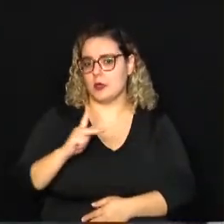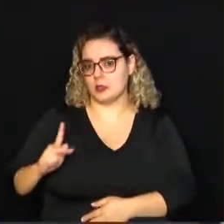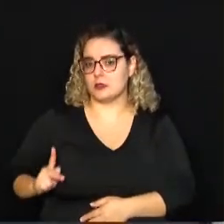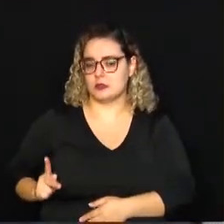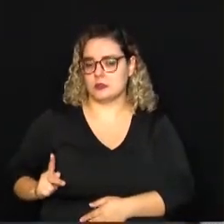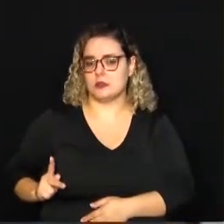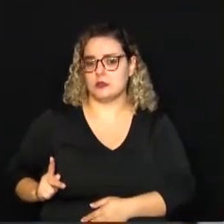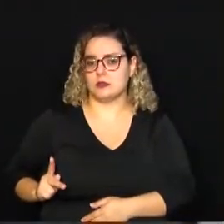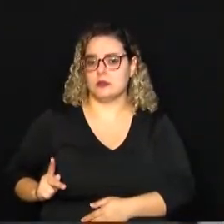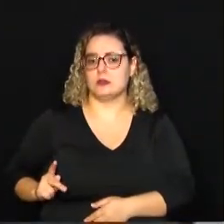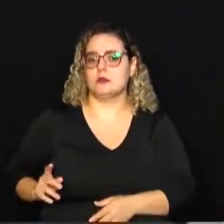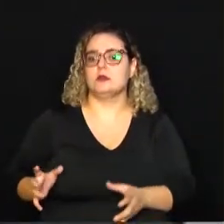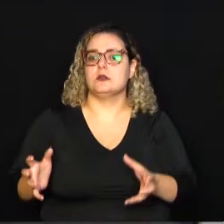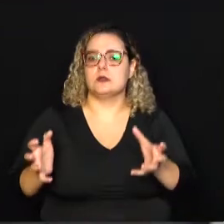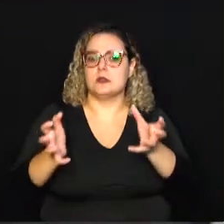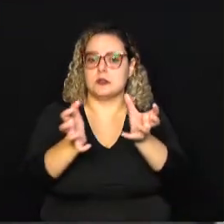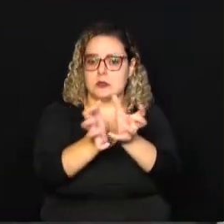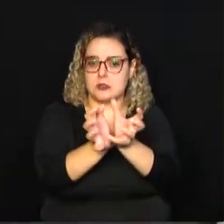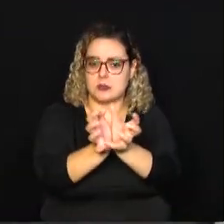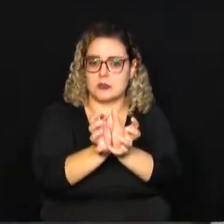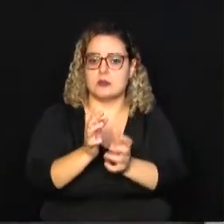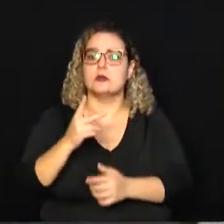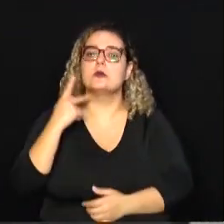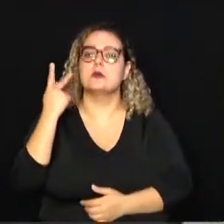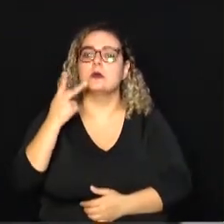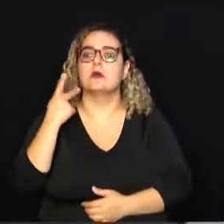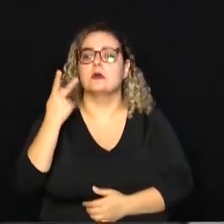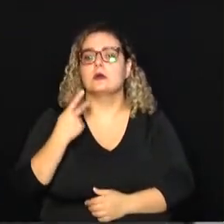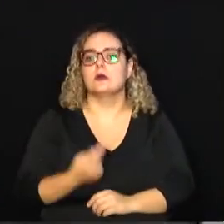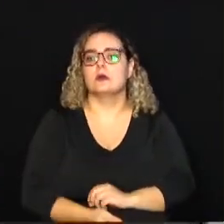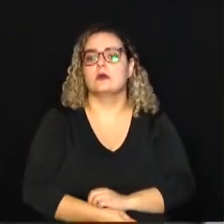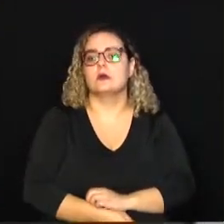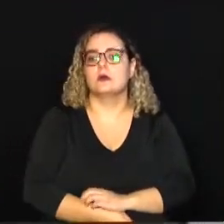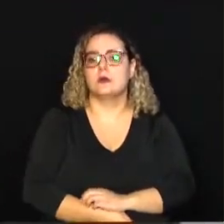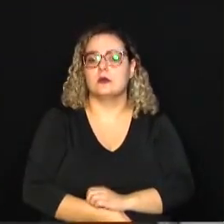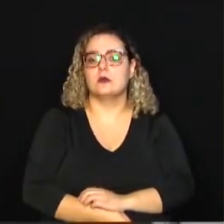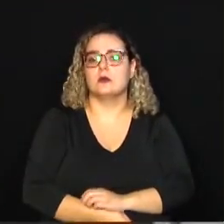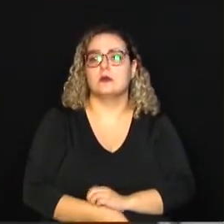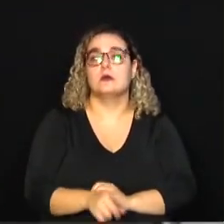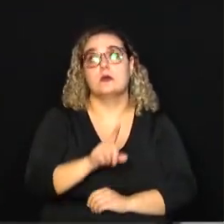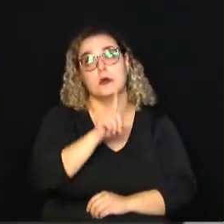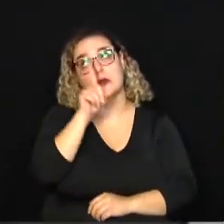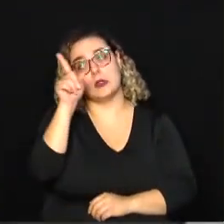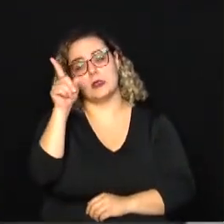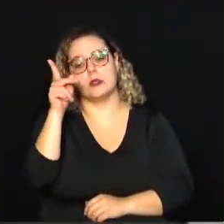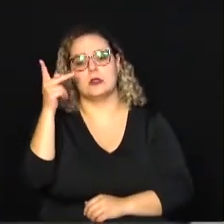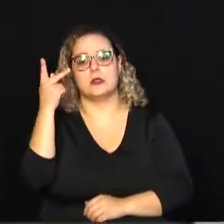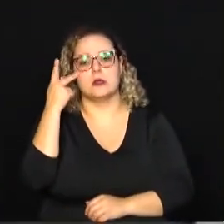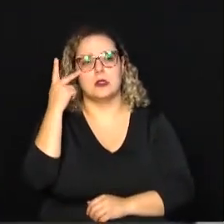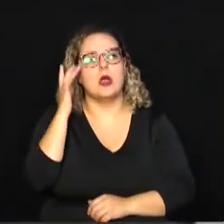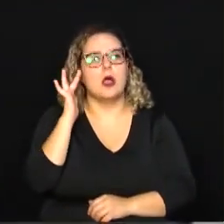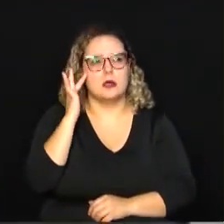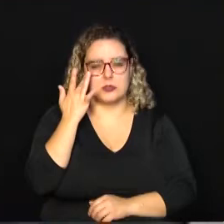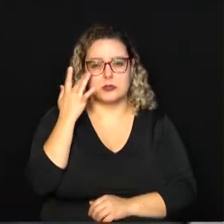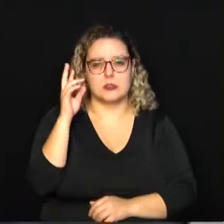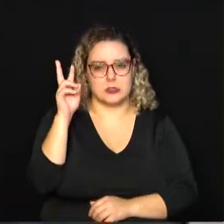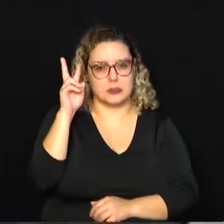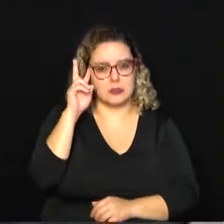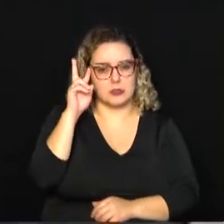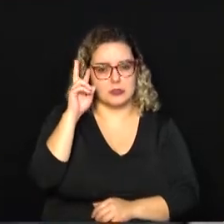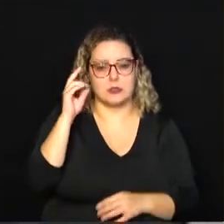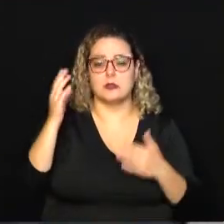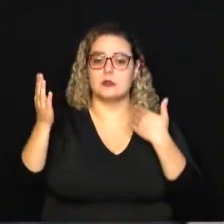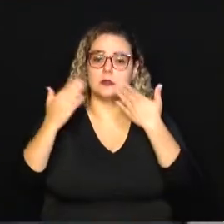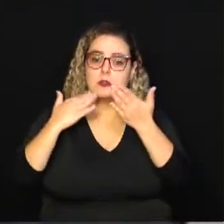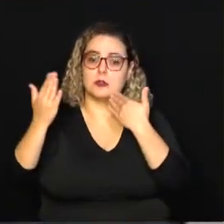está reunindo alguns vereadores e eles irão até São Paulo, acho que na segunda-feira, dialogar com